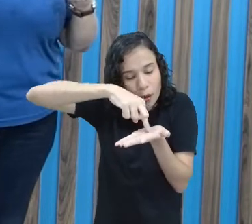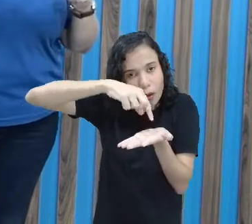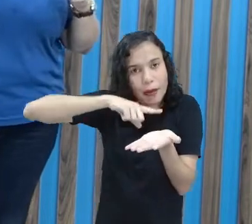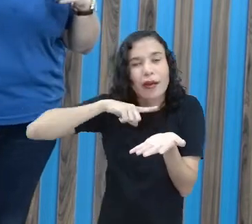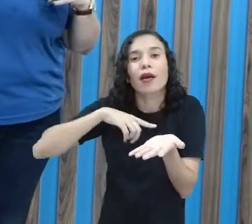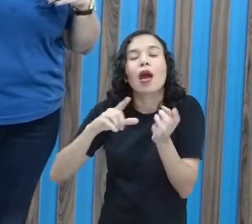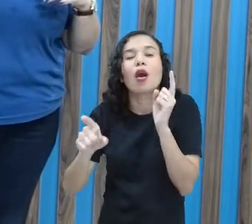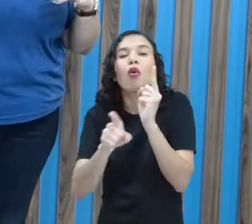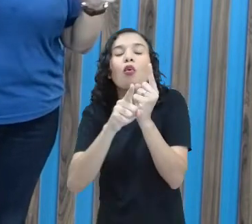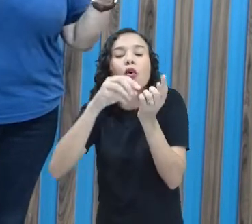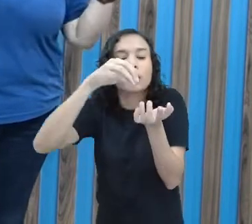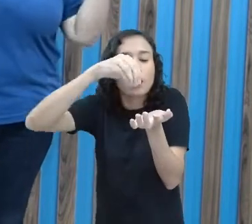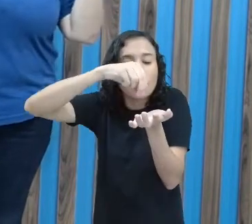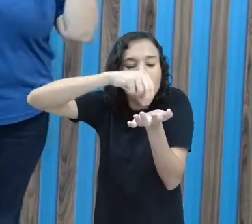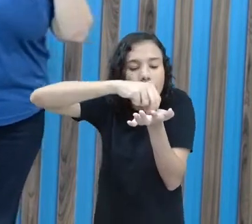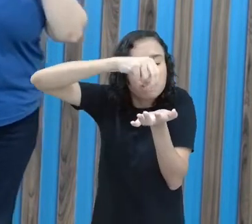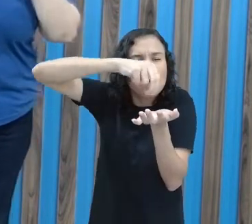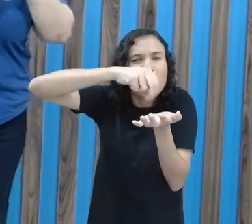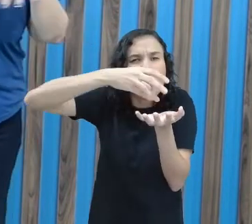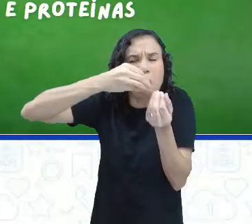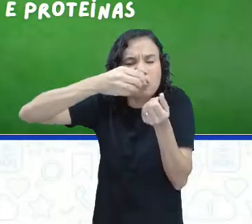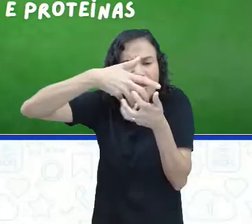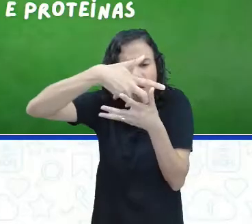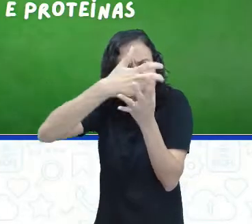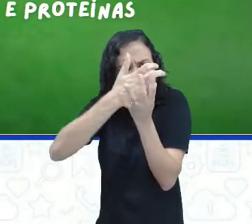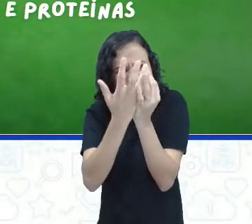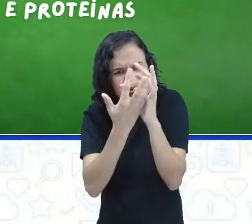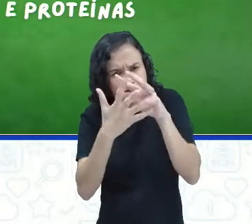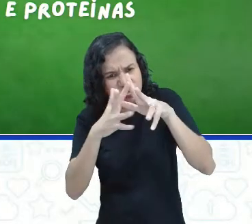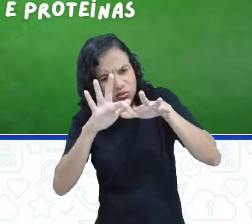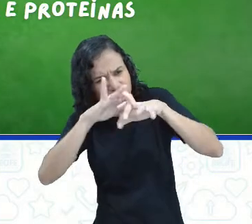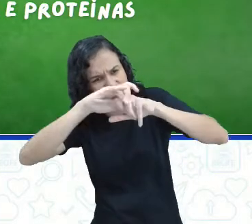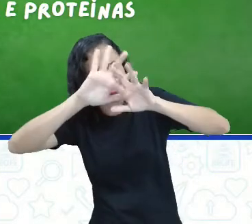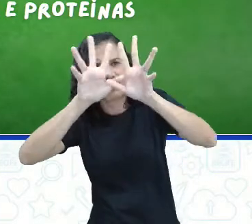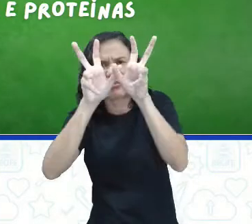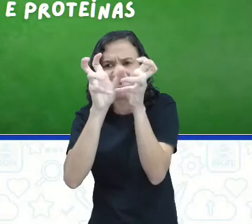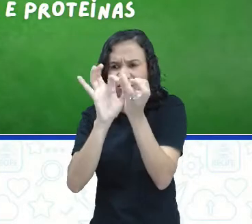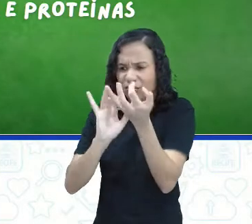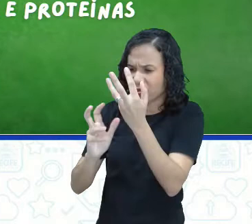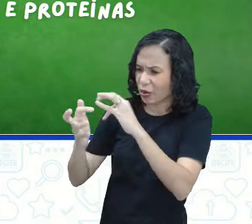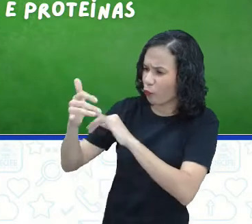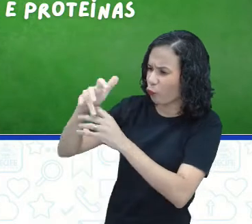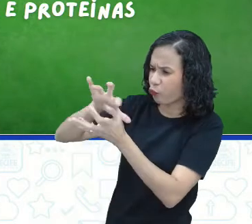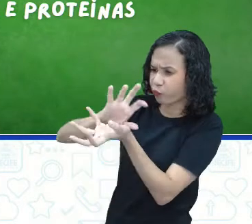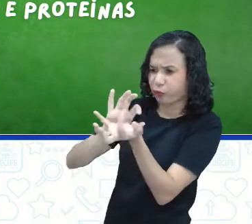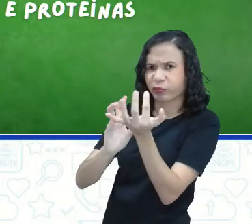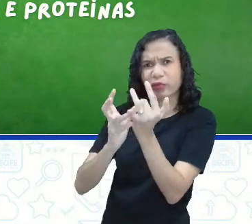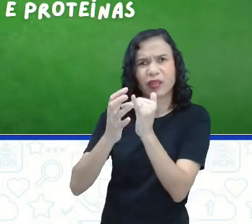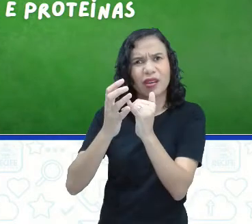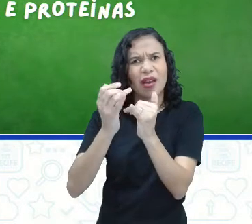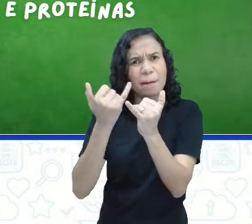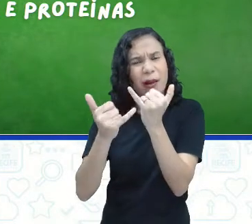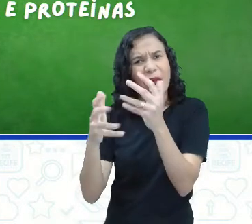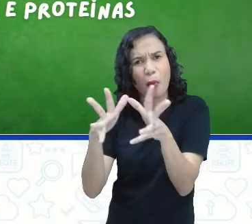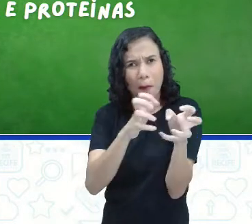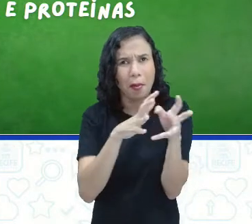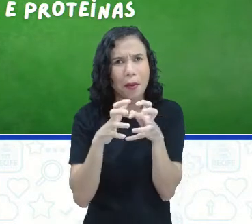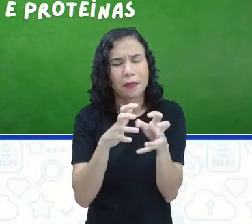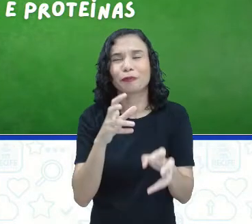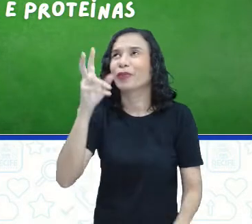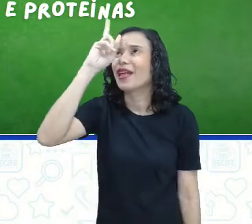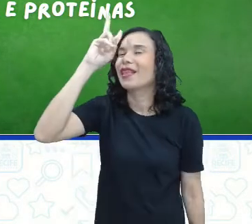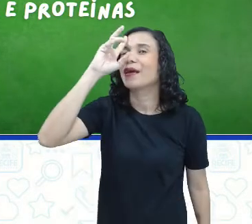núcleo, a gente está vendo aí um emaranhado, né? Parece um monte de fios junto, né, professor? Olha que bagunça. Sabe o que me